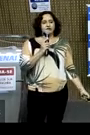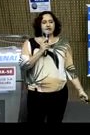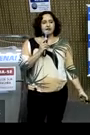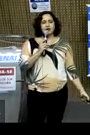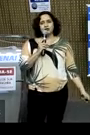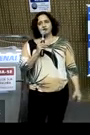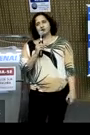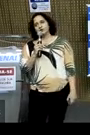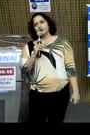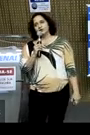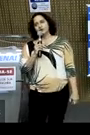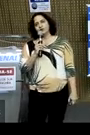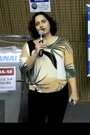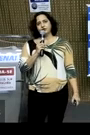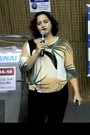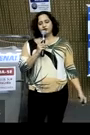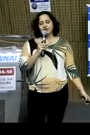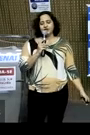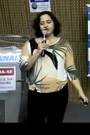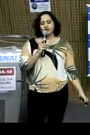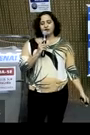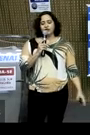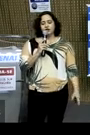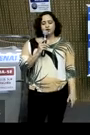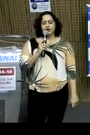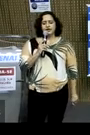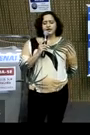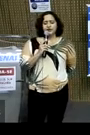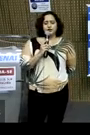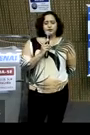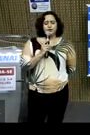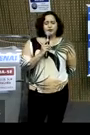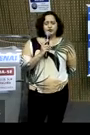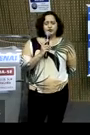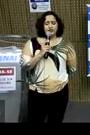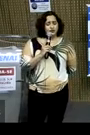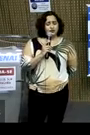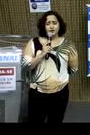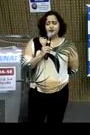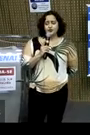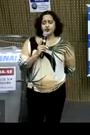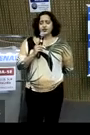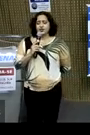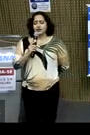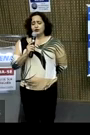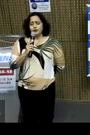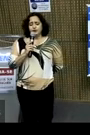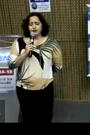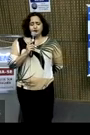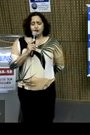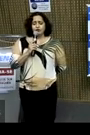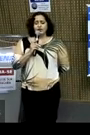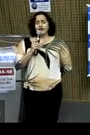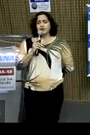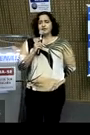no sistema ou estamos com fora do acesso. Eu coloquei aí em 2020, essa de 2020. De